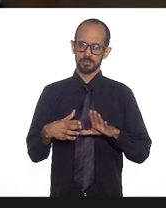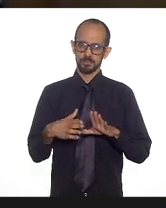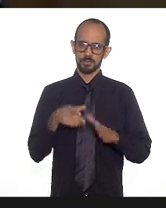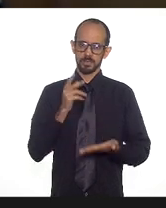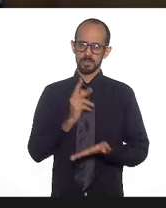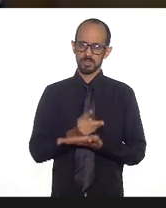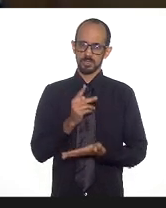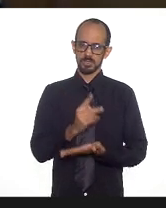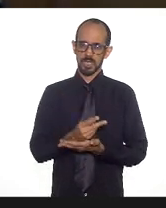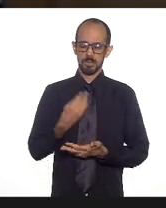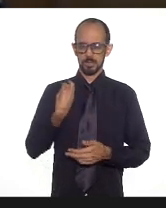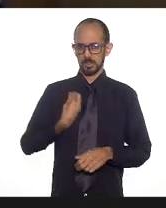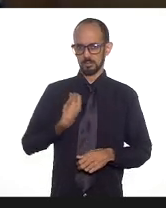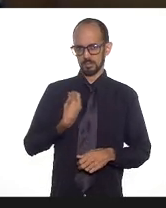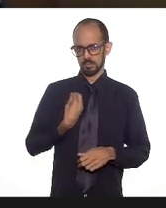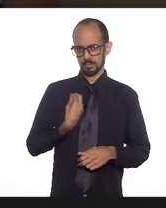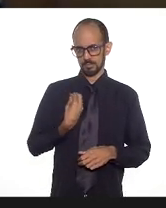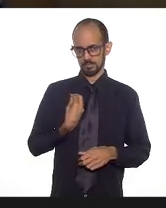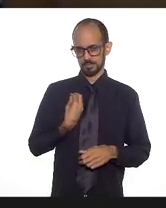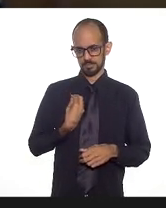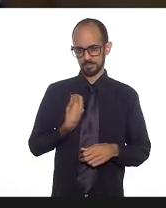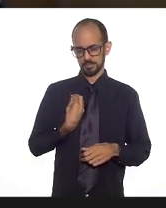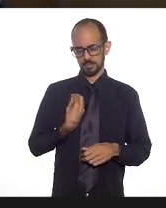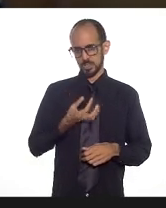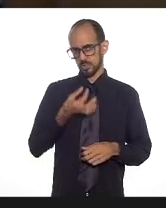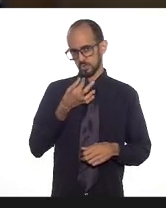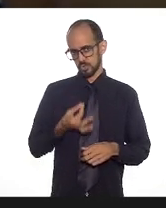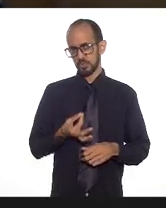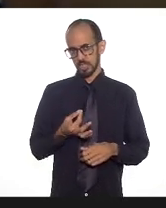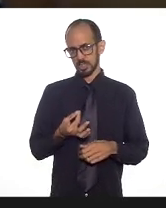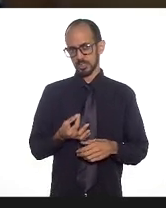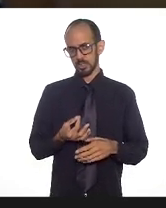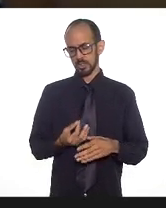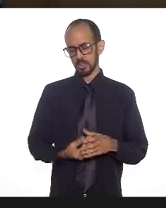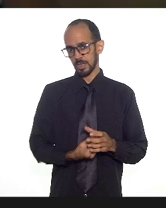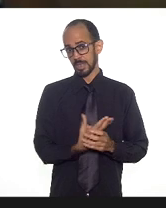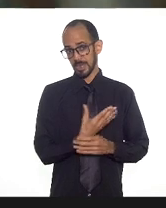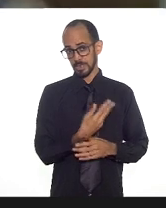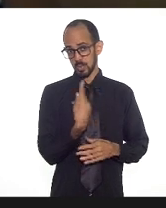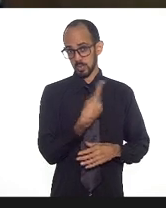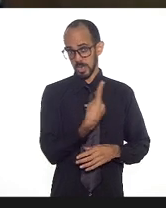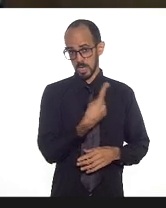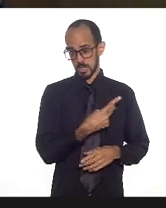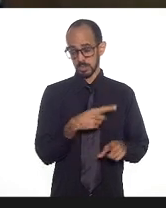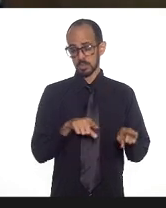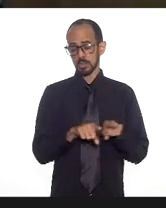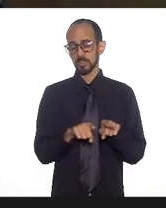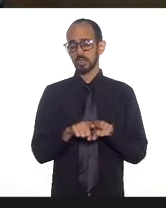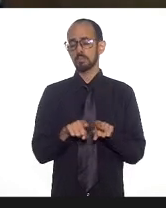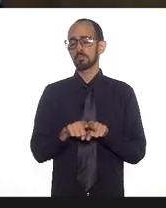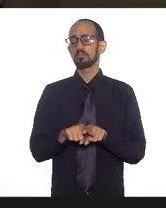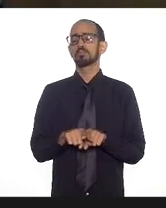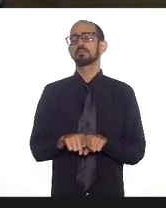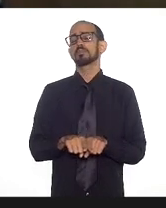presente nas justificativas, já estava presente nas justificativas de sua criação e tem estado